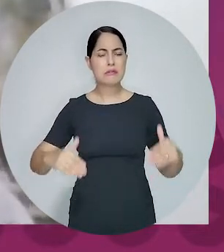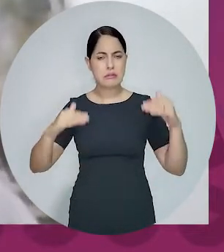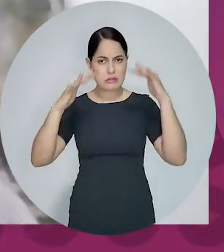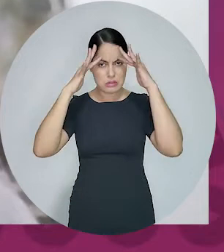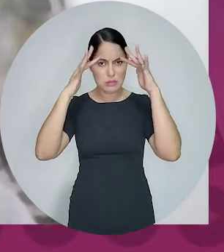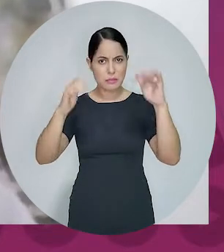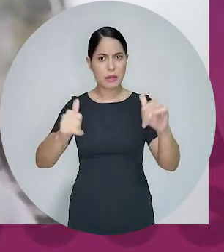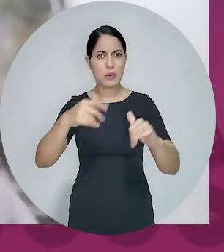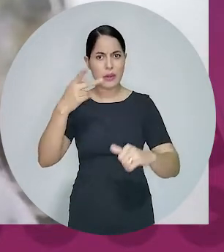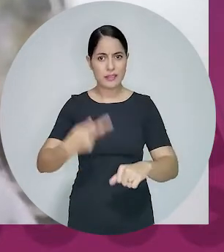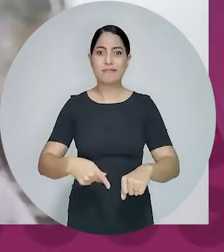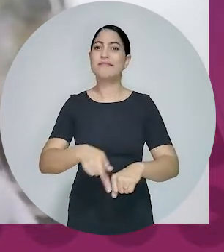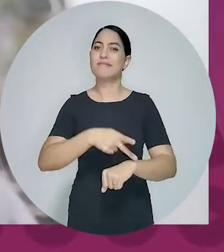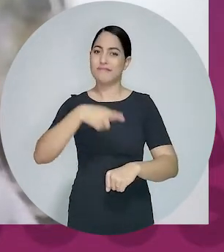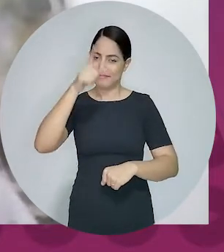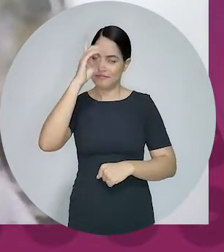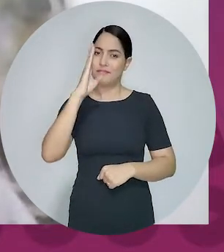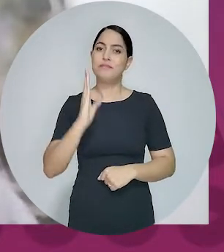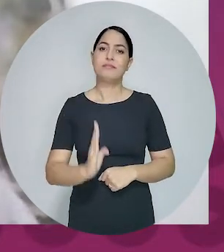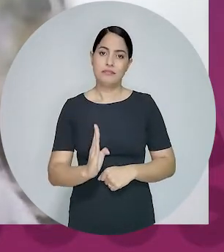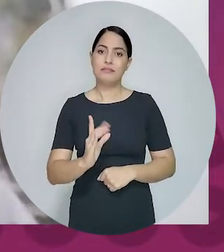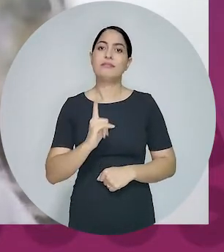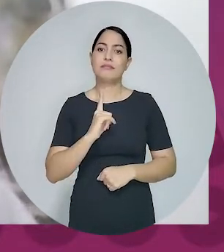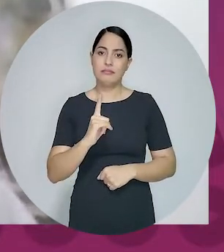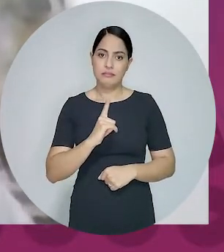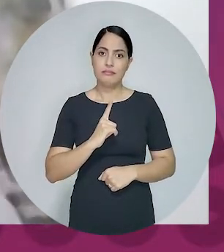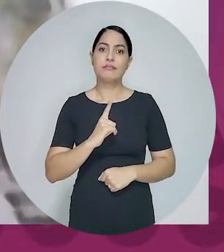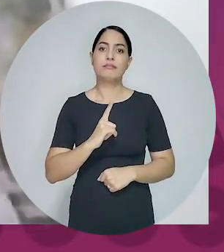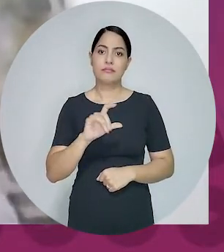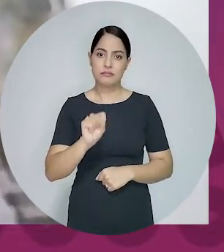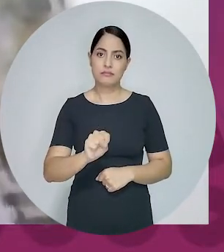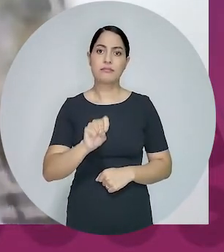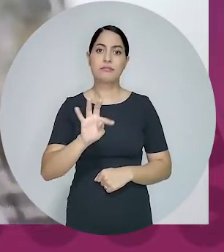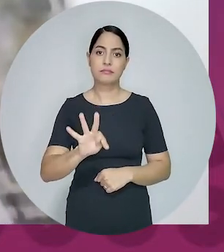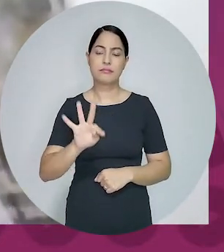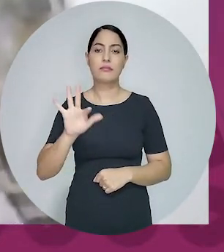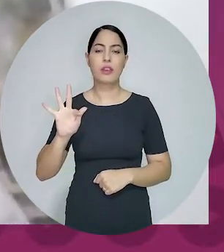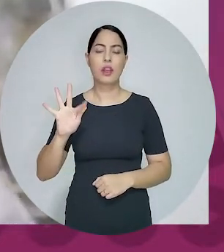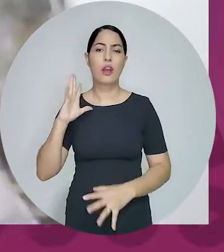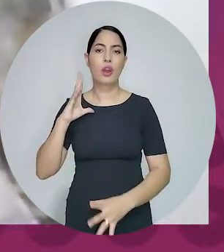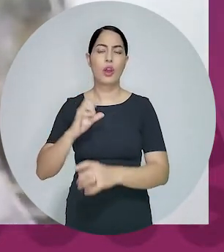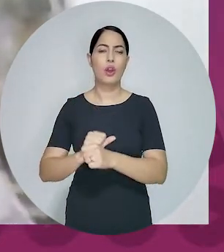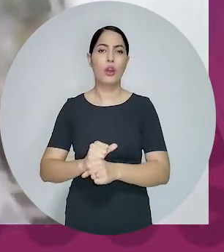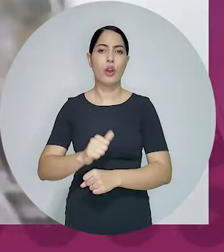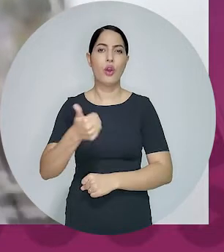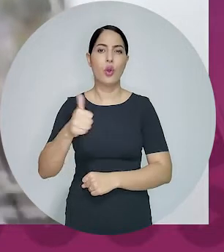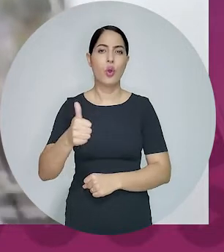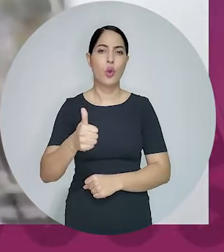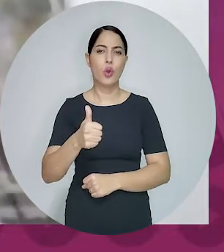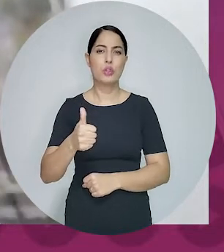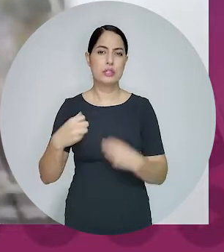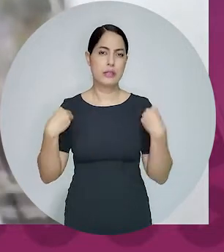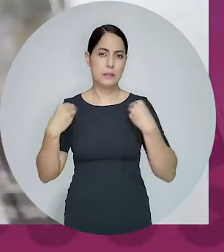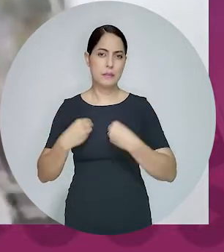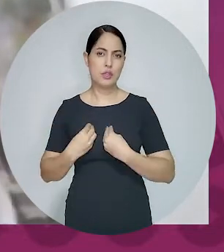superiores, na Suprema Corte, é isso. No Brasil nós temos, no Supremo Tribunal Federal, de